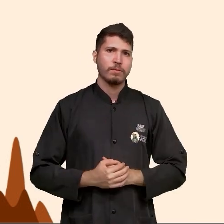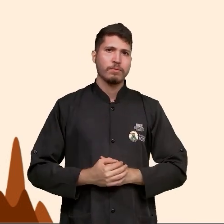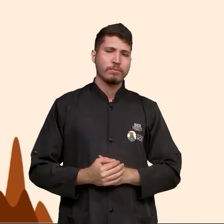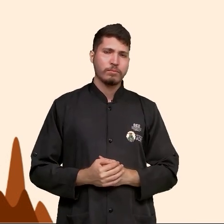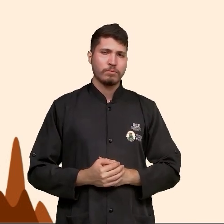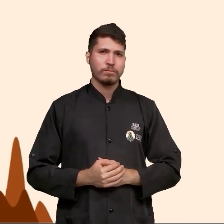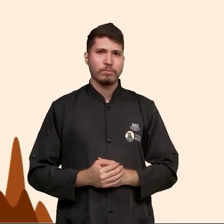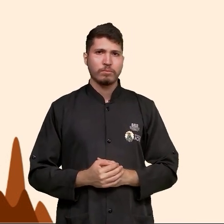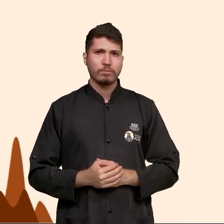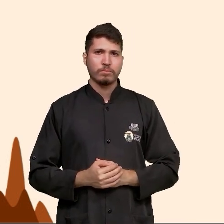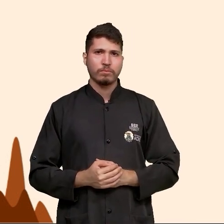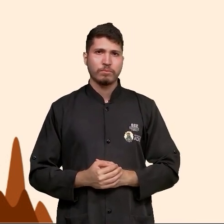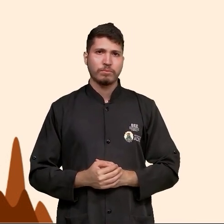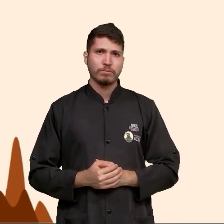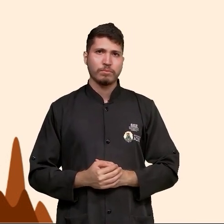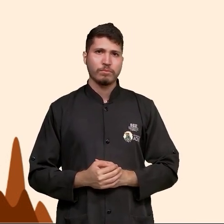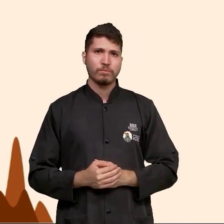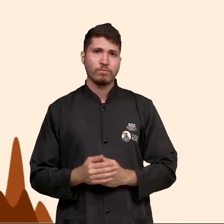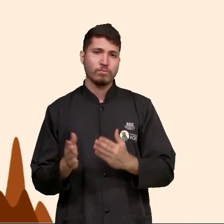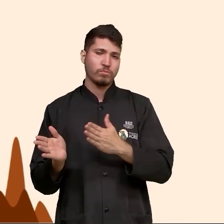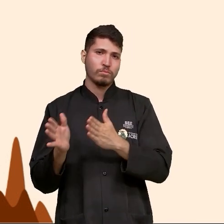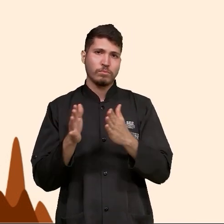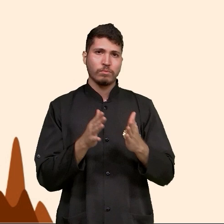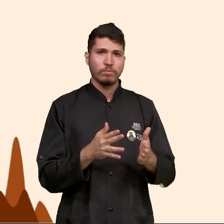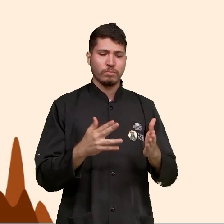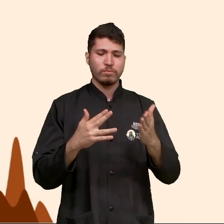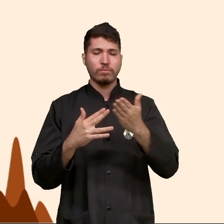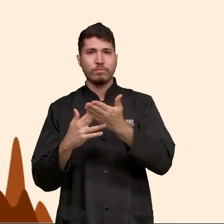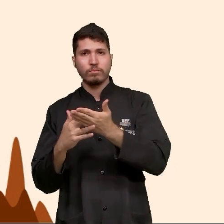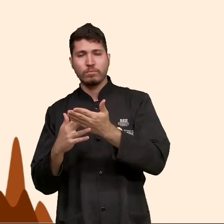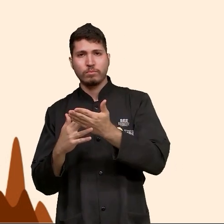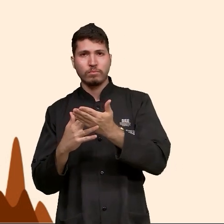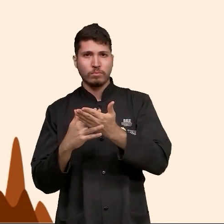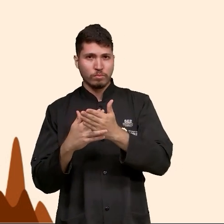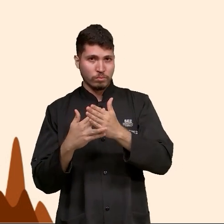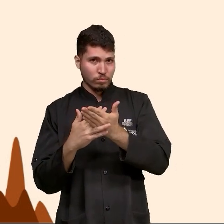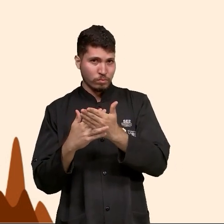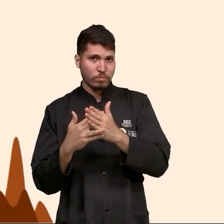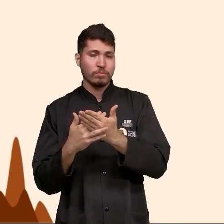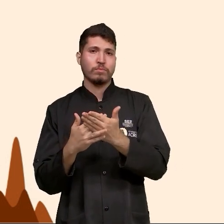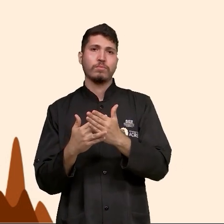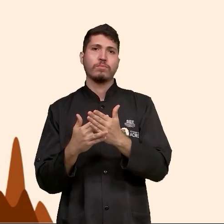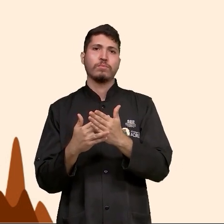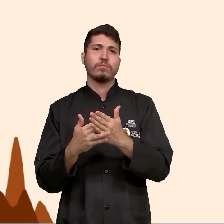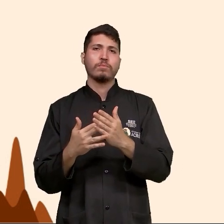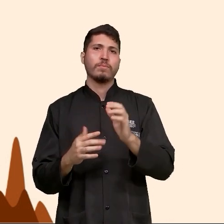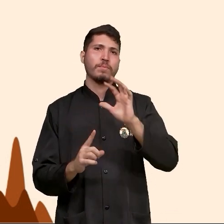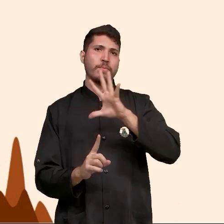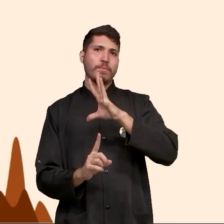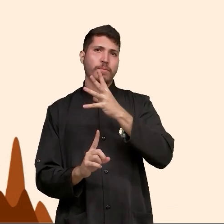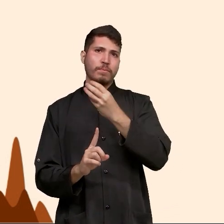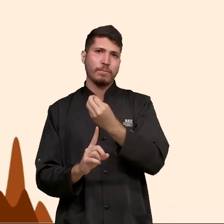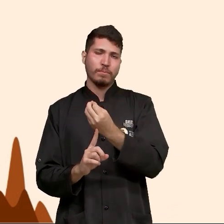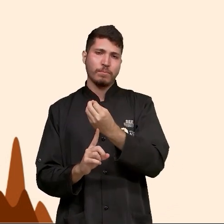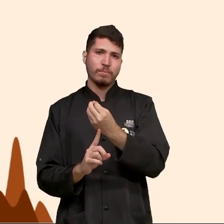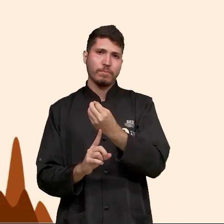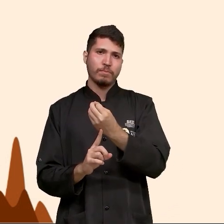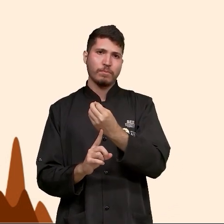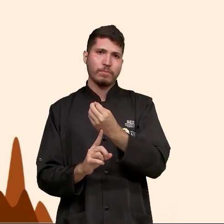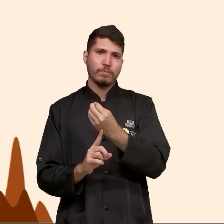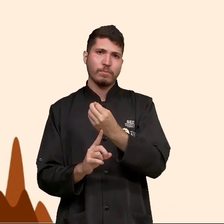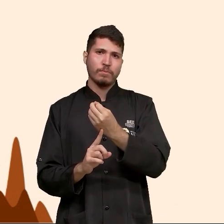ao romantismo. Como era lá nesse período? No barroco, a arte ela tinha